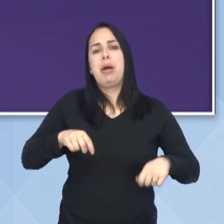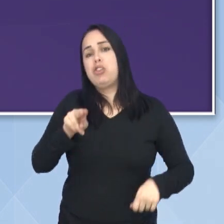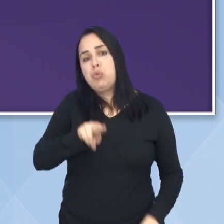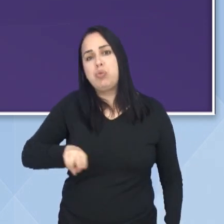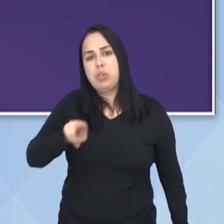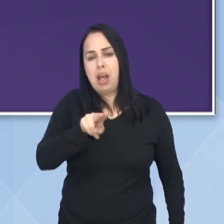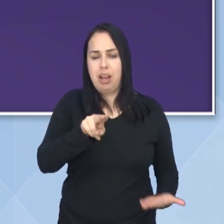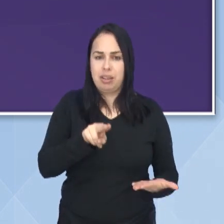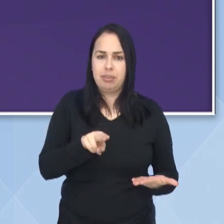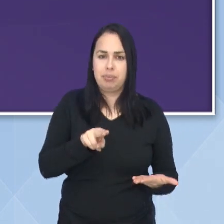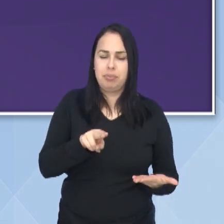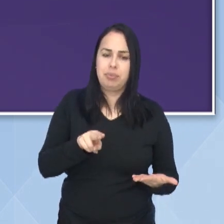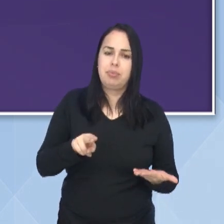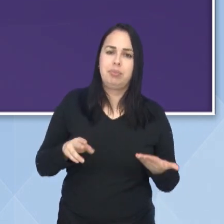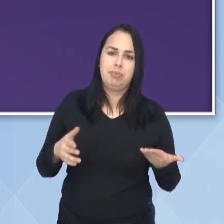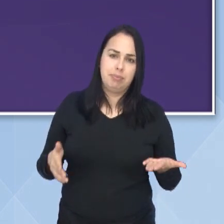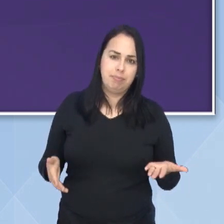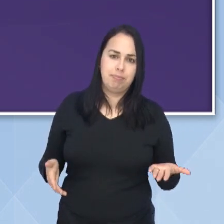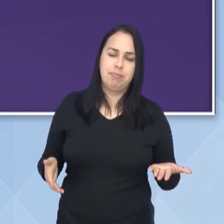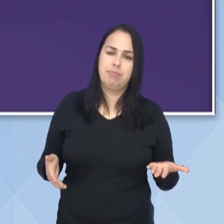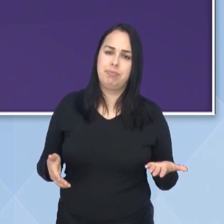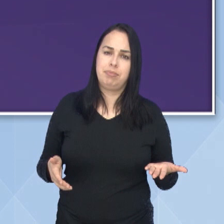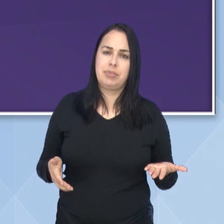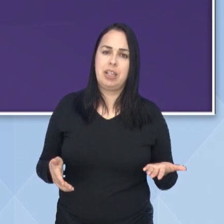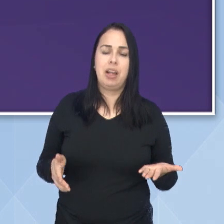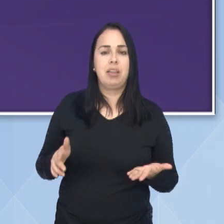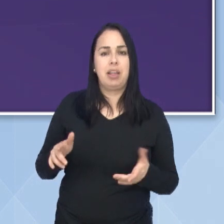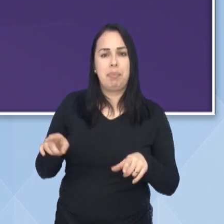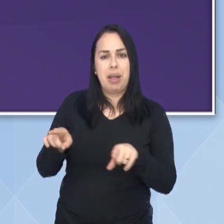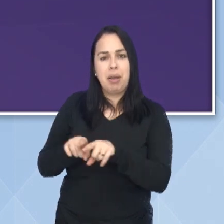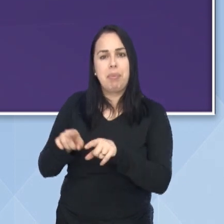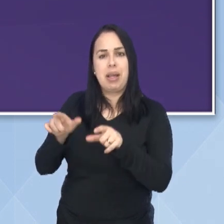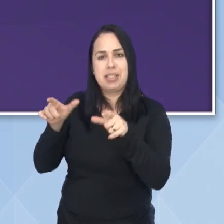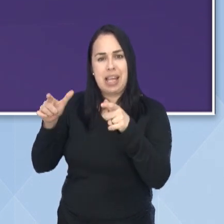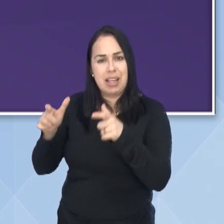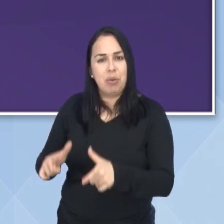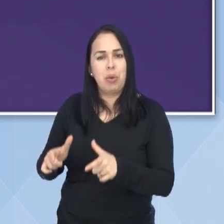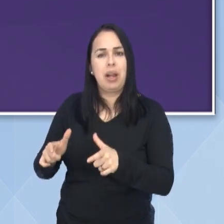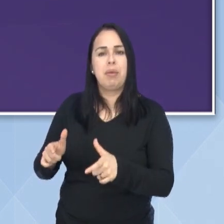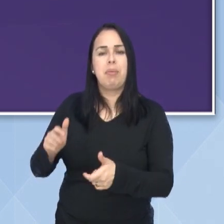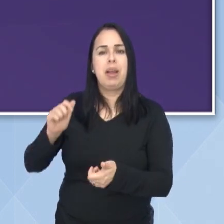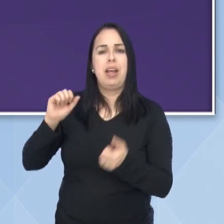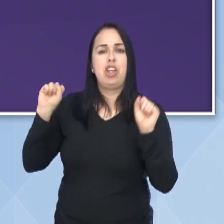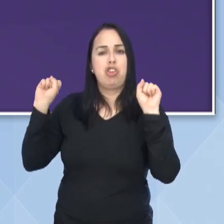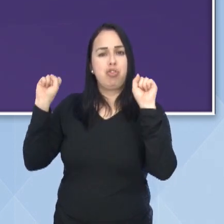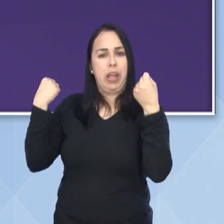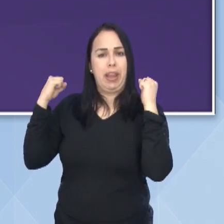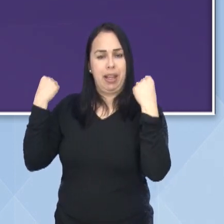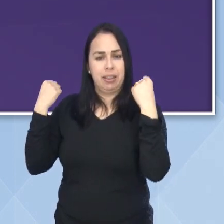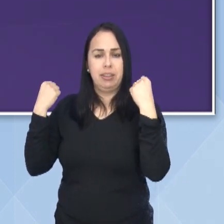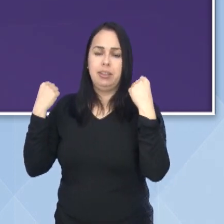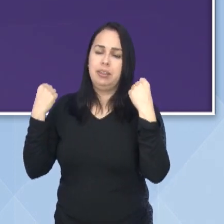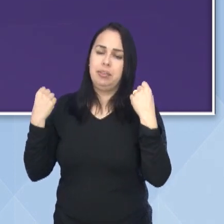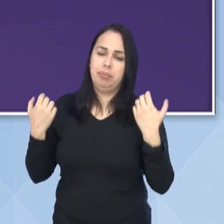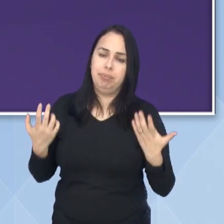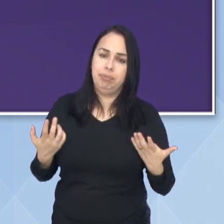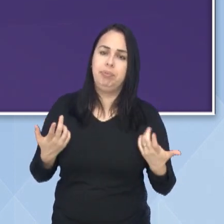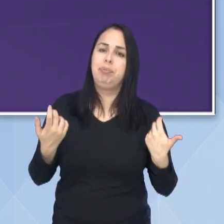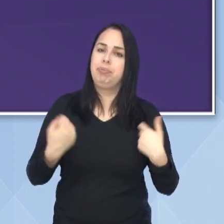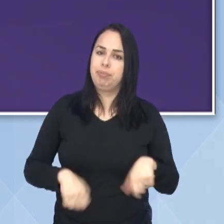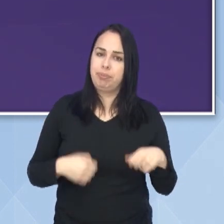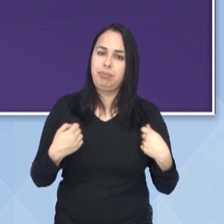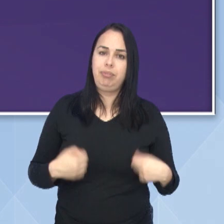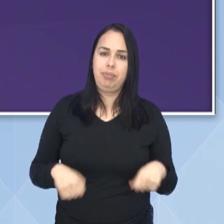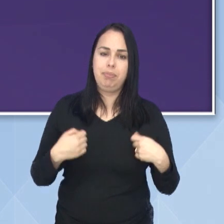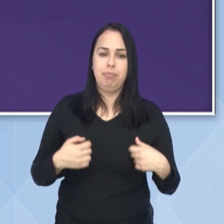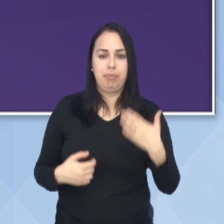comunidade. De repente, com uma sala para fazer ginástica. Então, é necessário. Esse